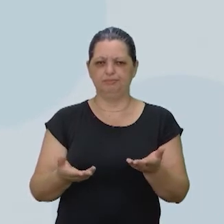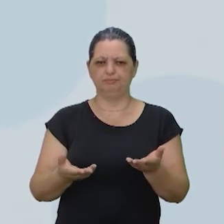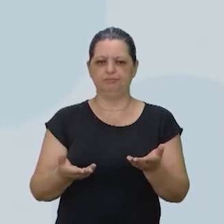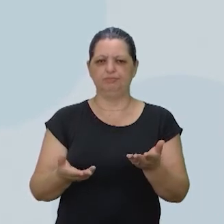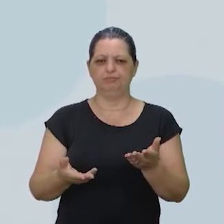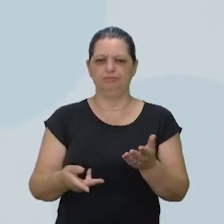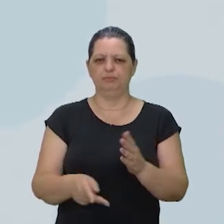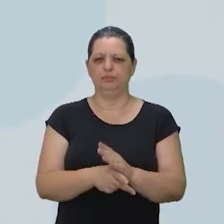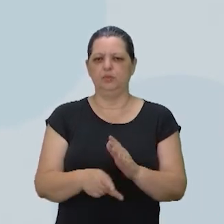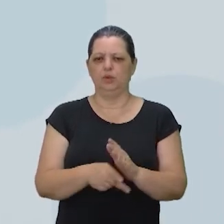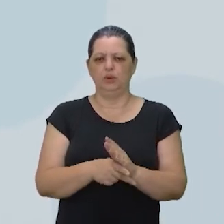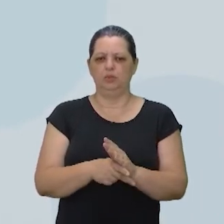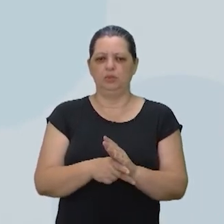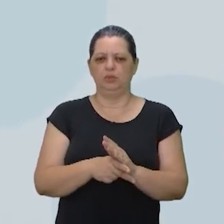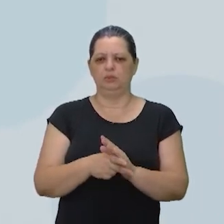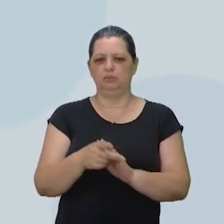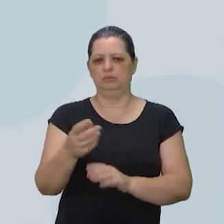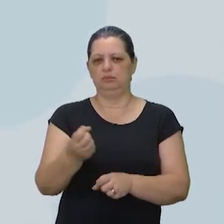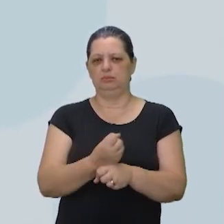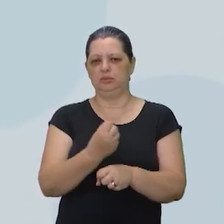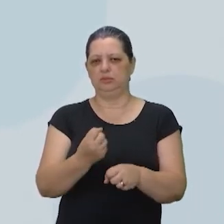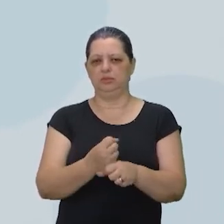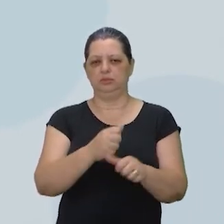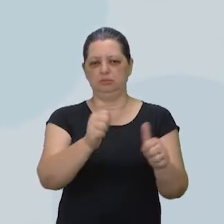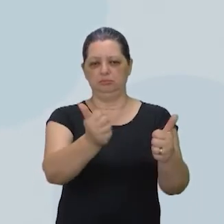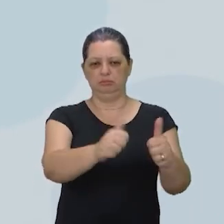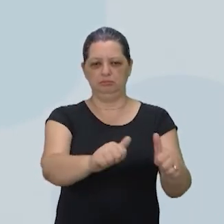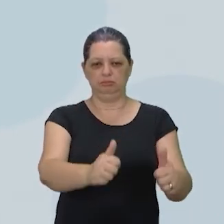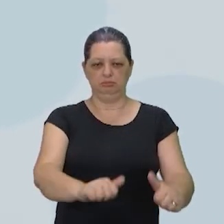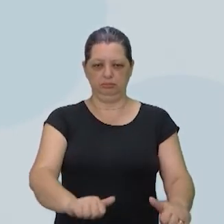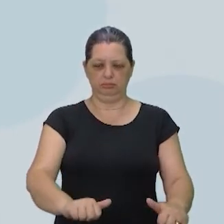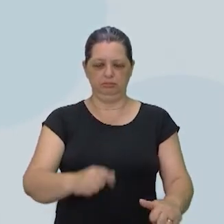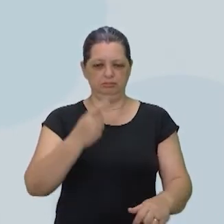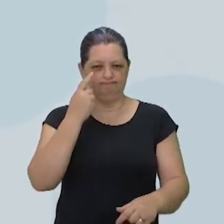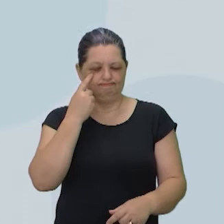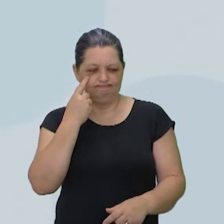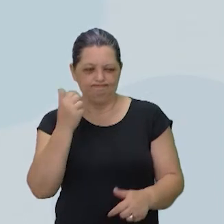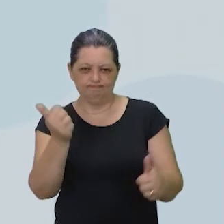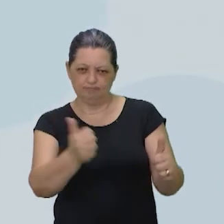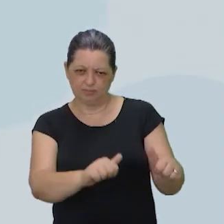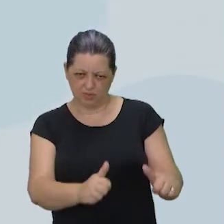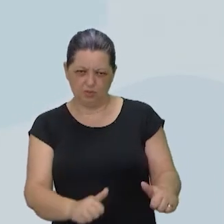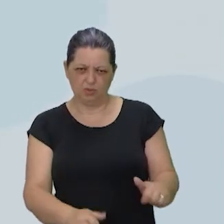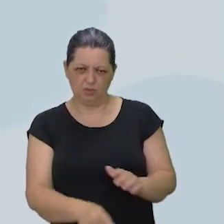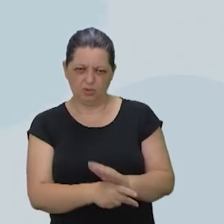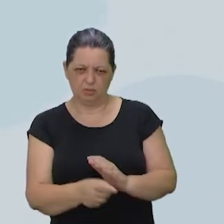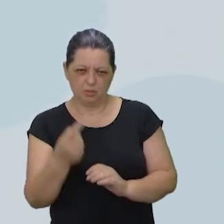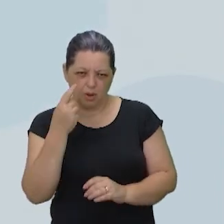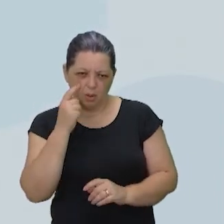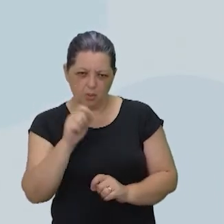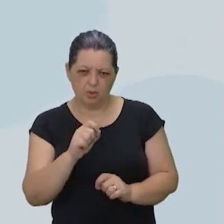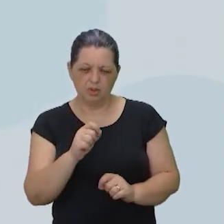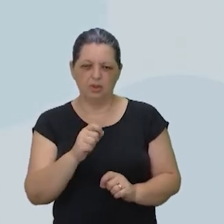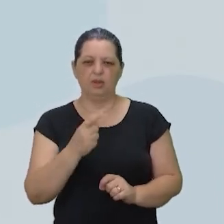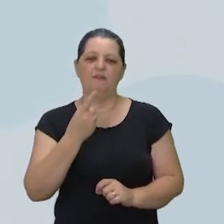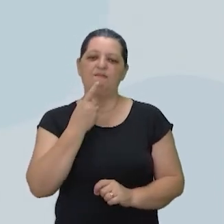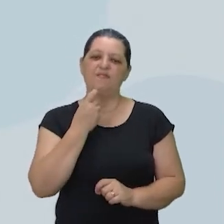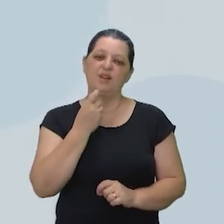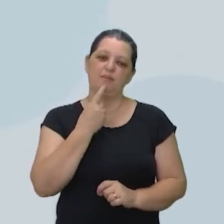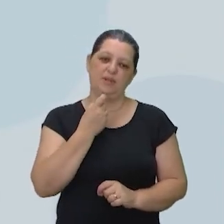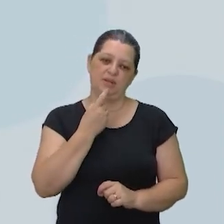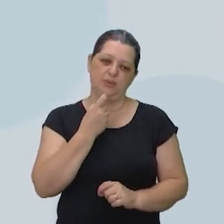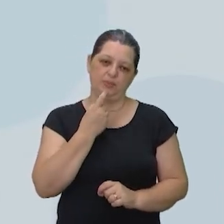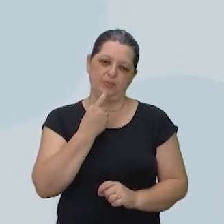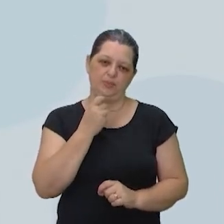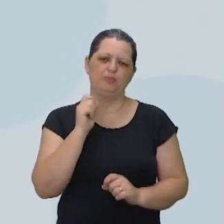tipo de escultura. Olha, gente, quando eu vejo essa escultura, primeiro que eu olho é a parte vermelha.